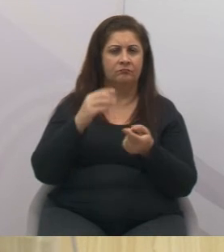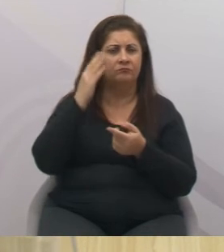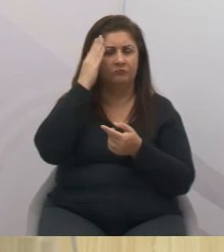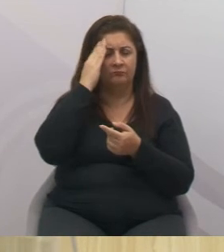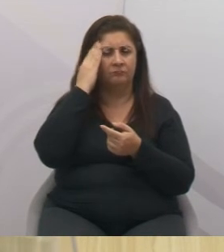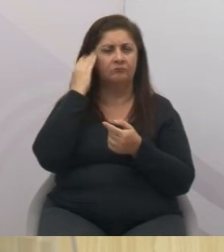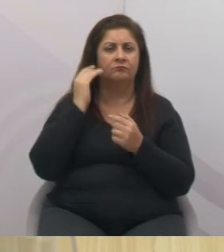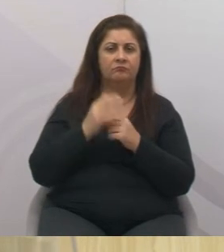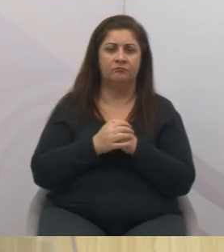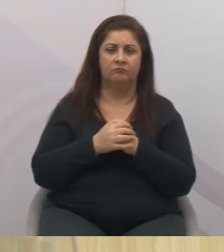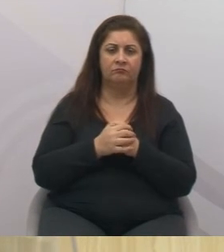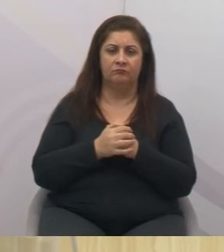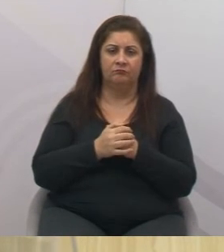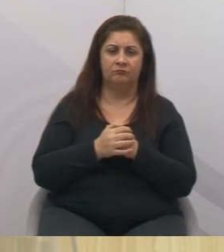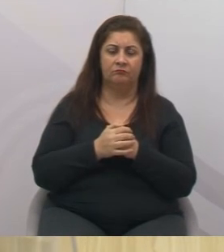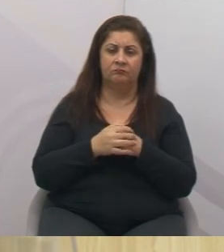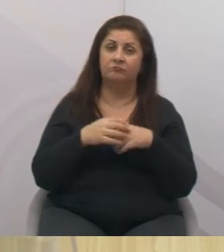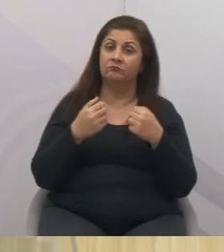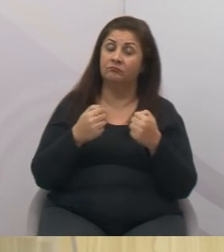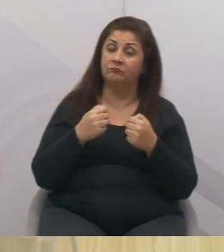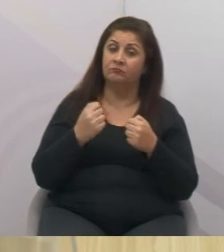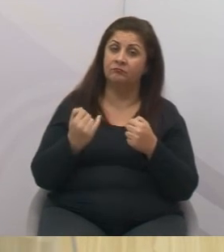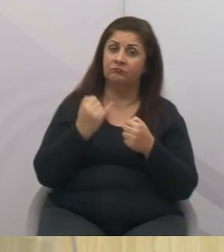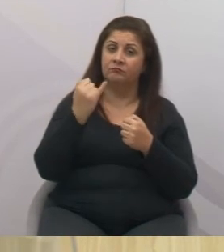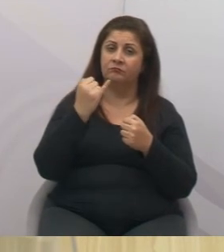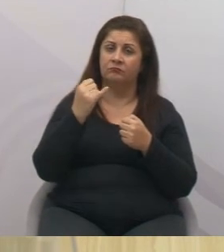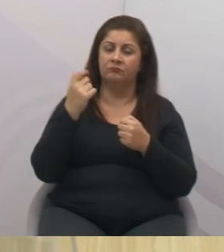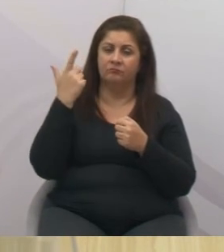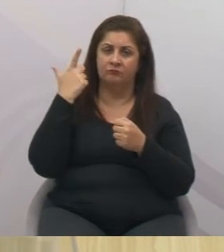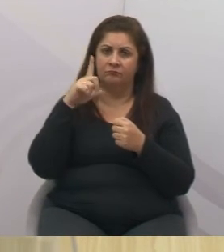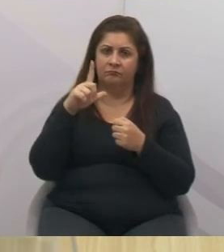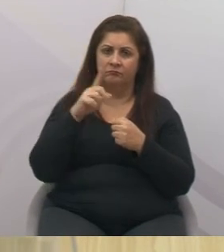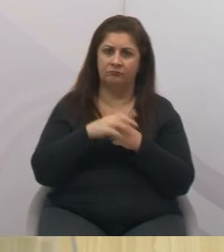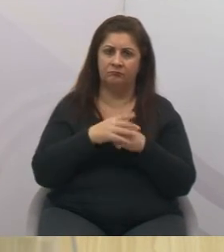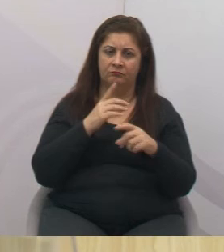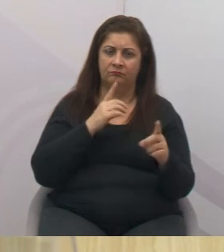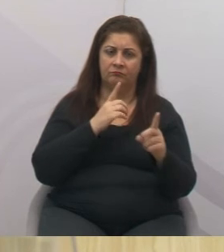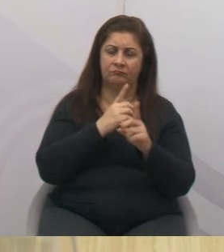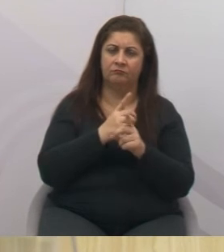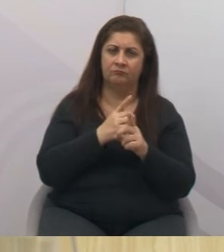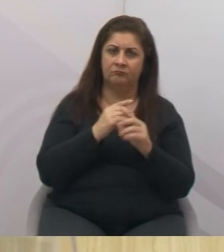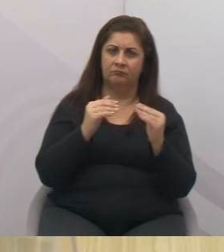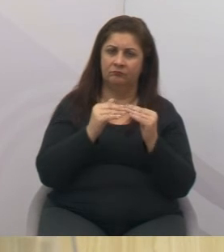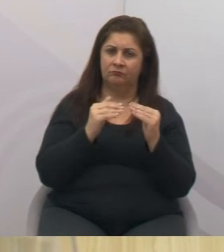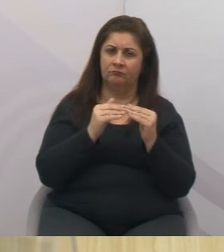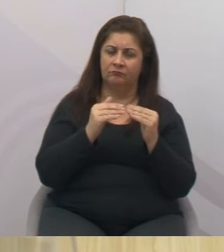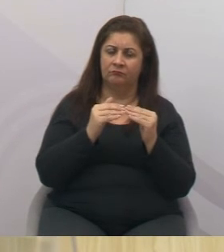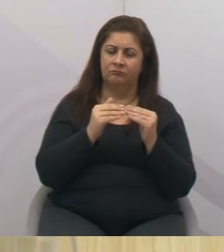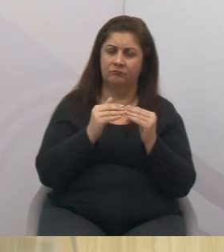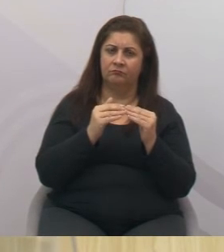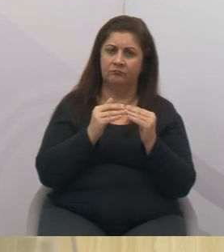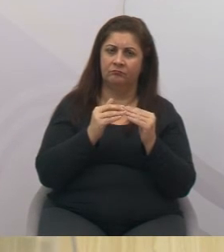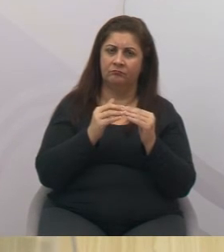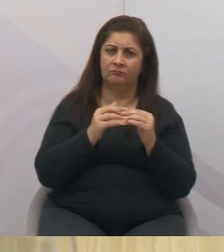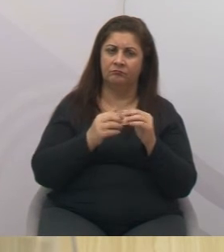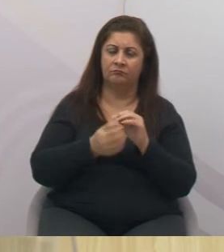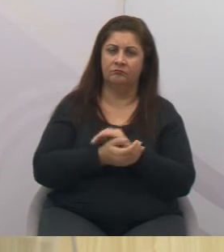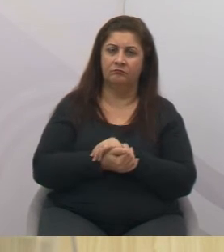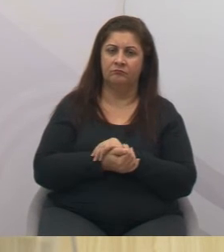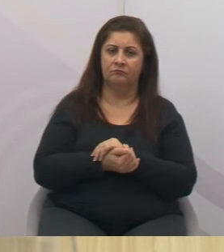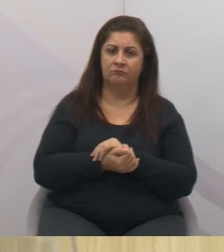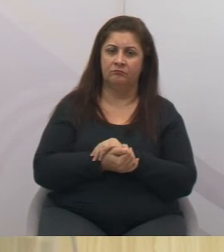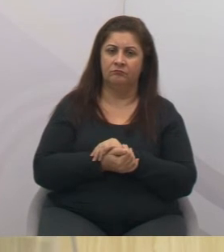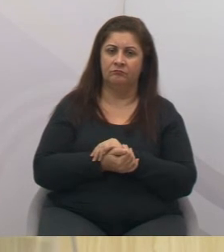interessado. Justificativo, se faz necessária alteração para que possa entrar em concordância com o artigo